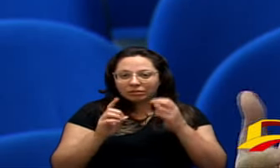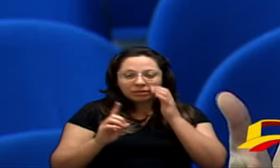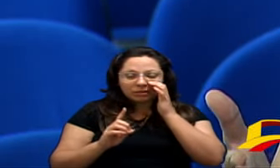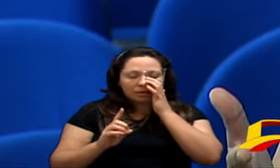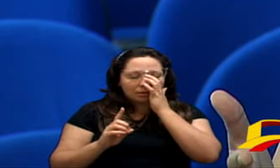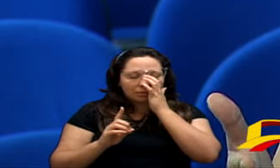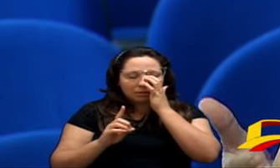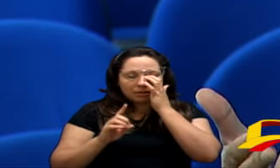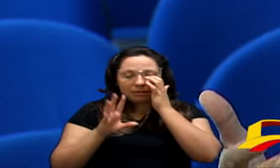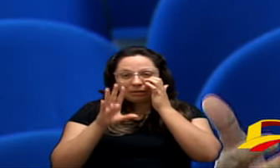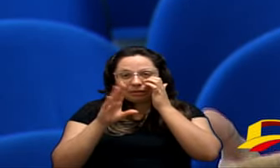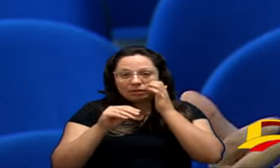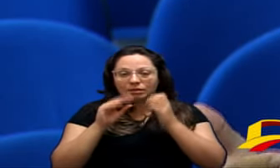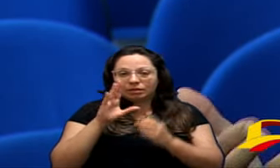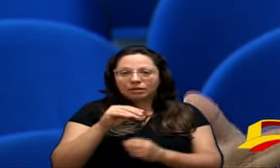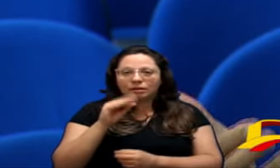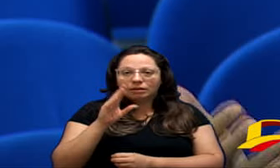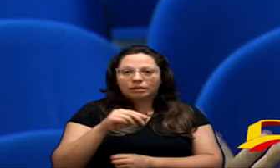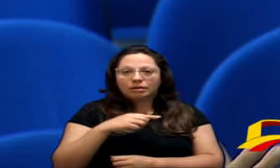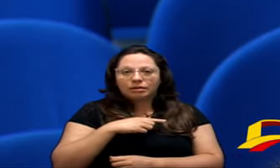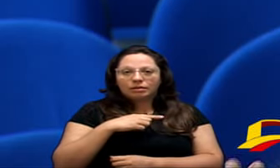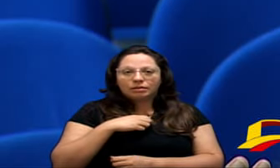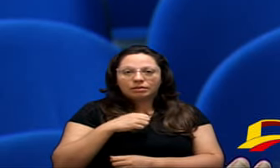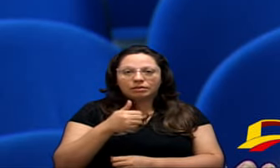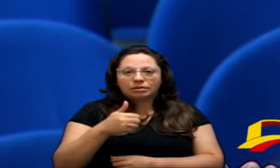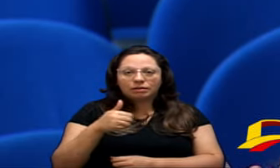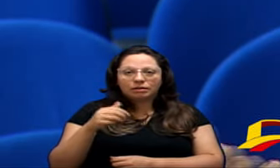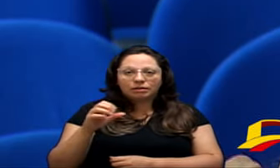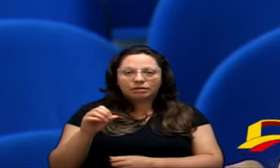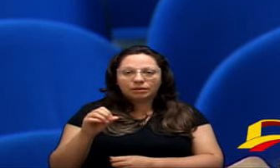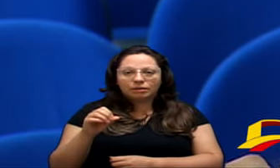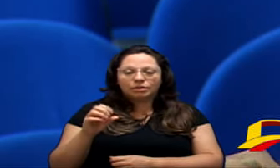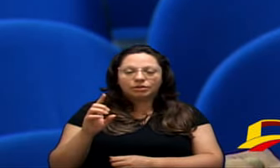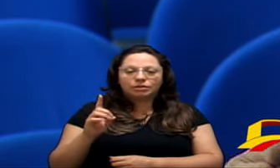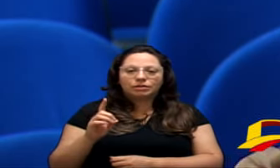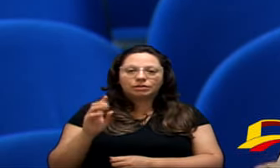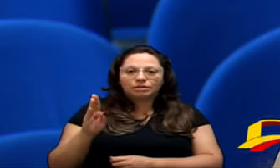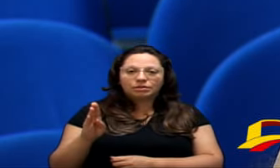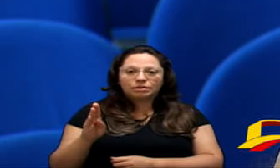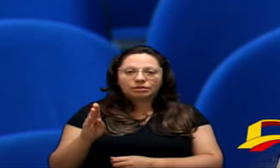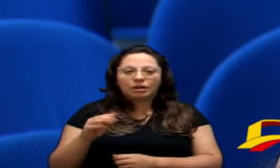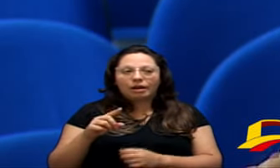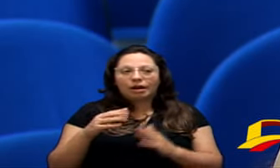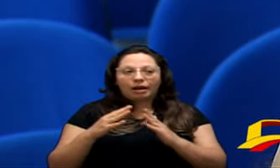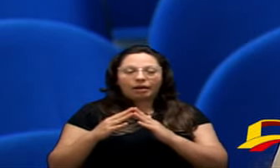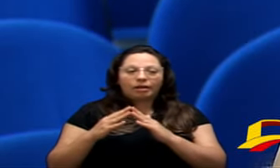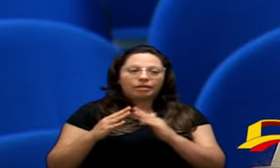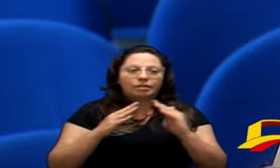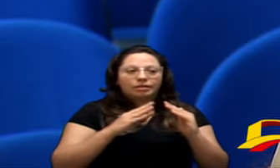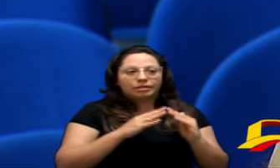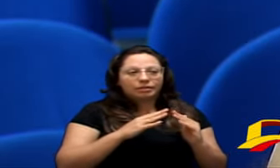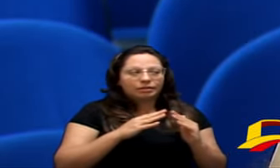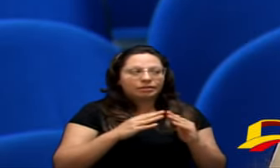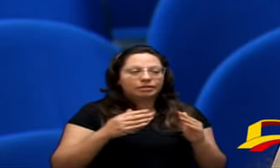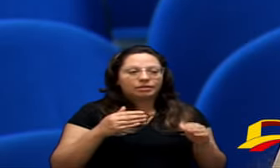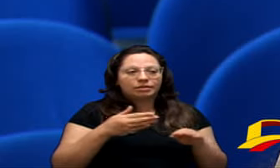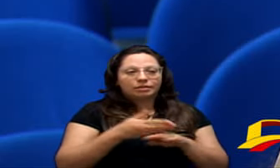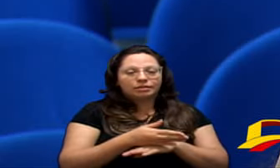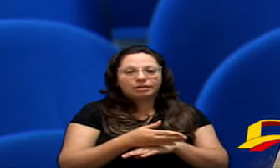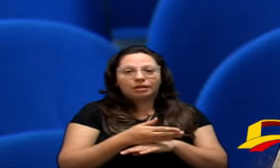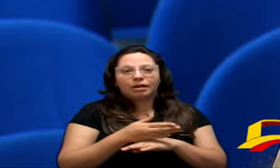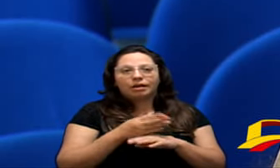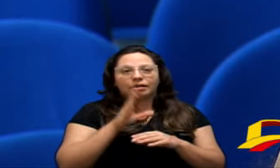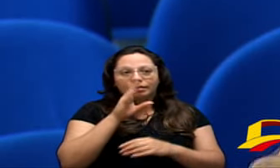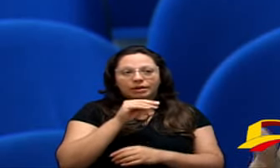lain do seu cachorro alcança 110 dbis e que ele invade a casa do seu vizinho e supera a TV com 40